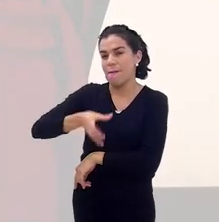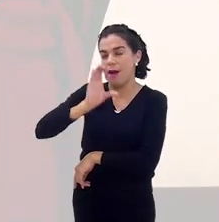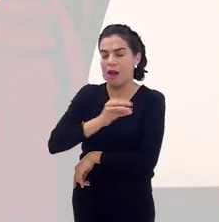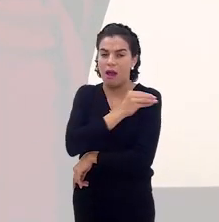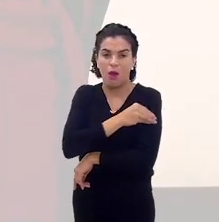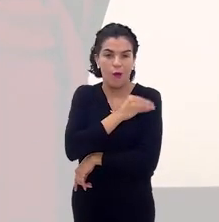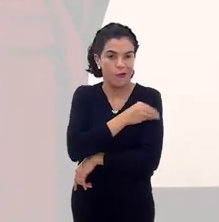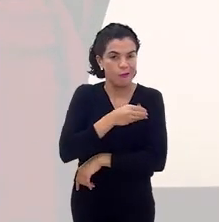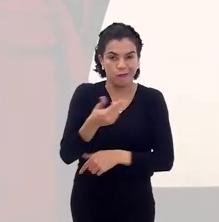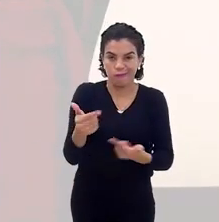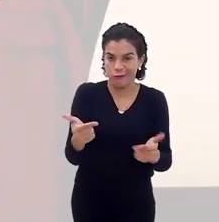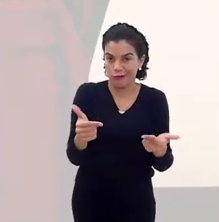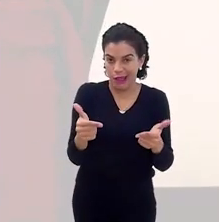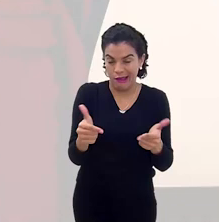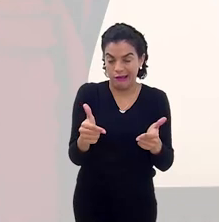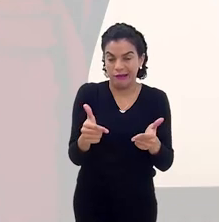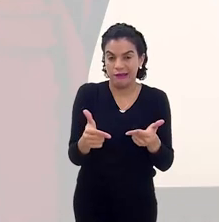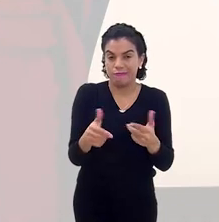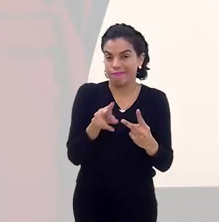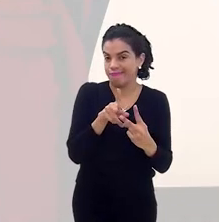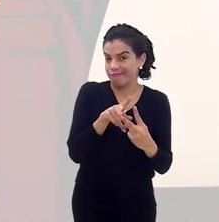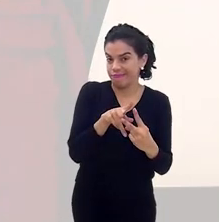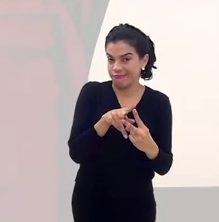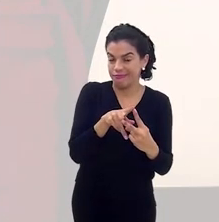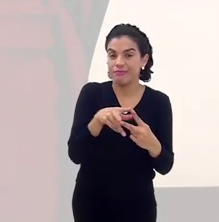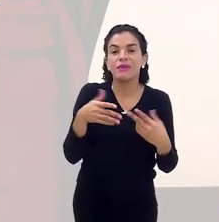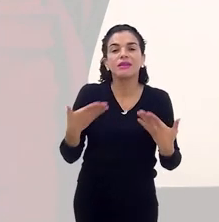alcoólica. Né? Certo. Então,